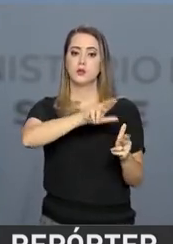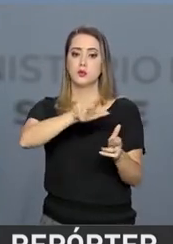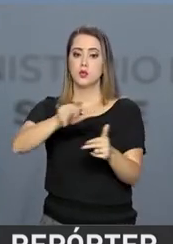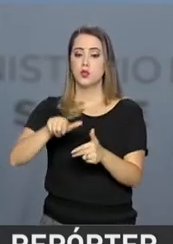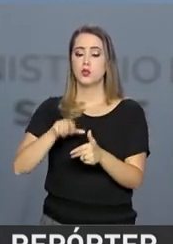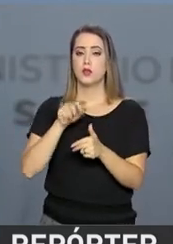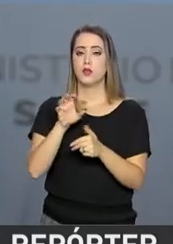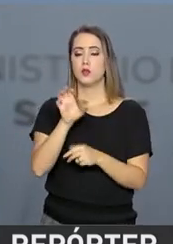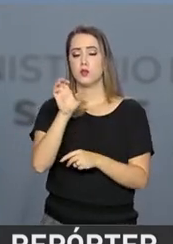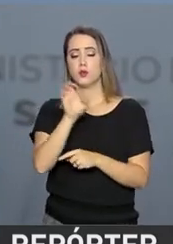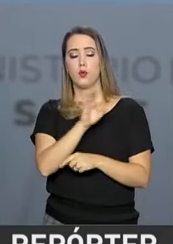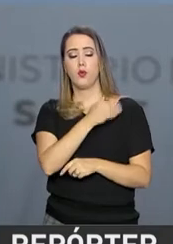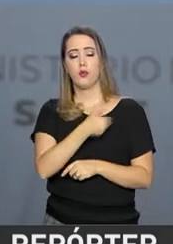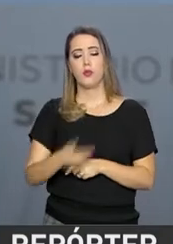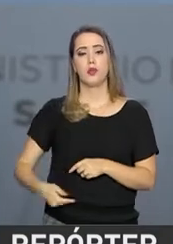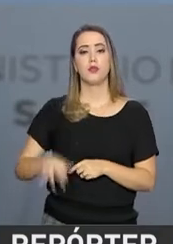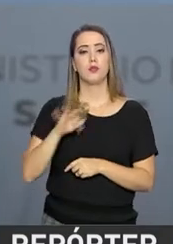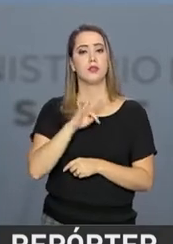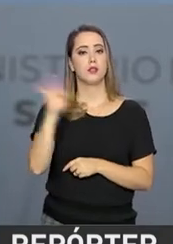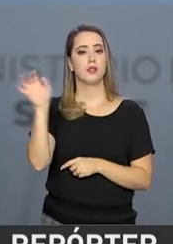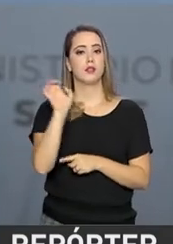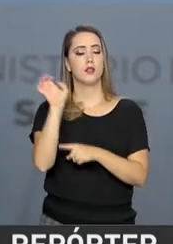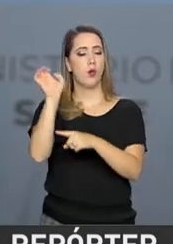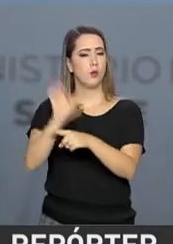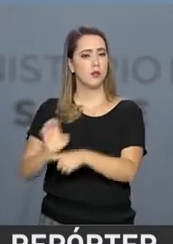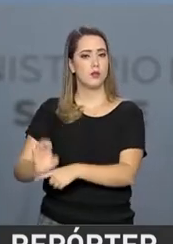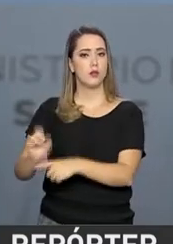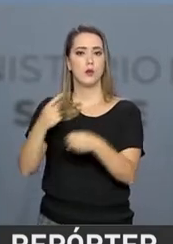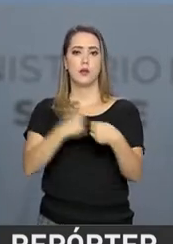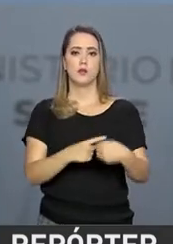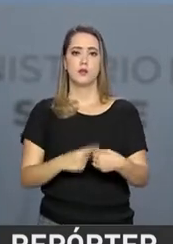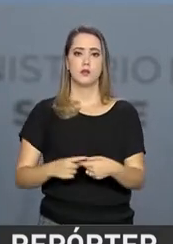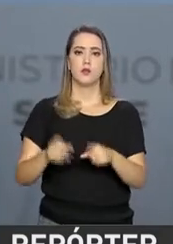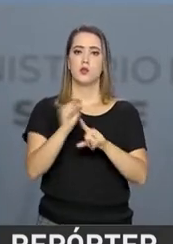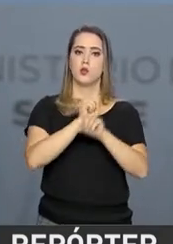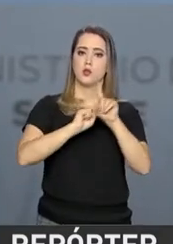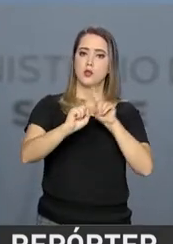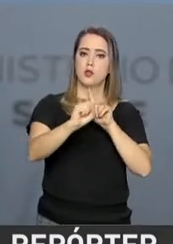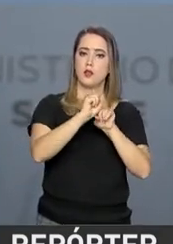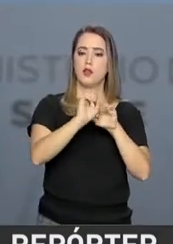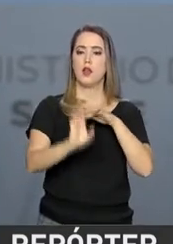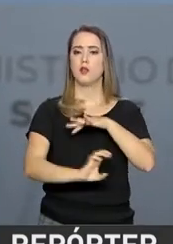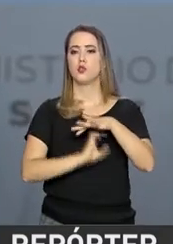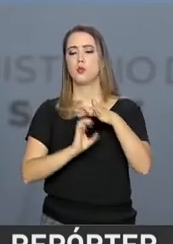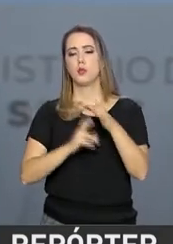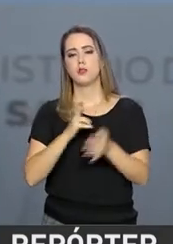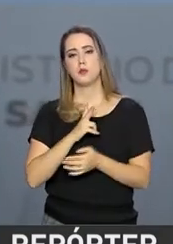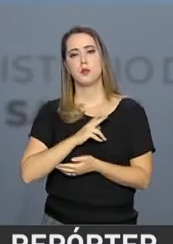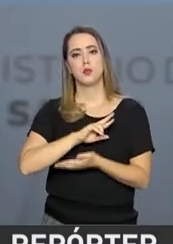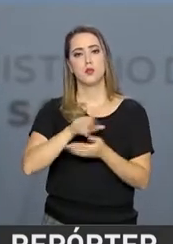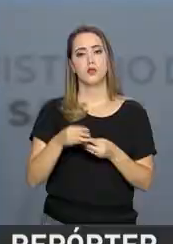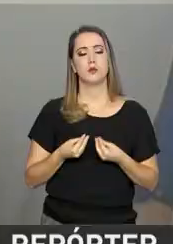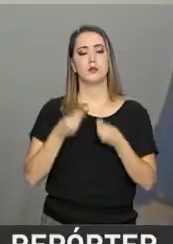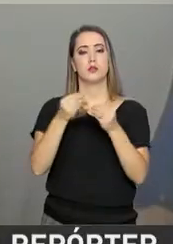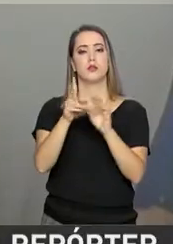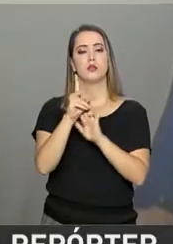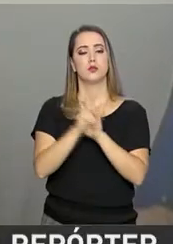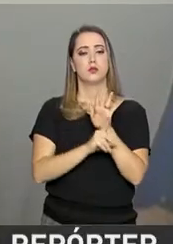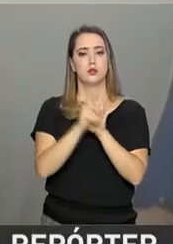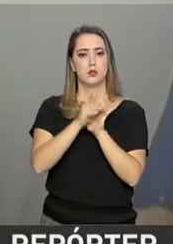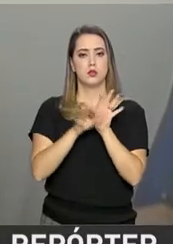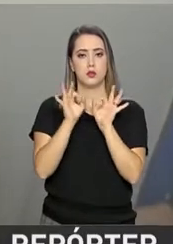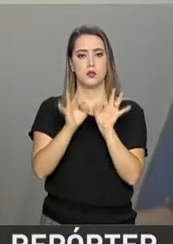governo federal governo estadual sociedade civil a iniciativa privada para que nós possamos garantir a dignidade da mulher brasileira o